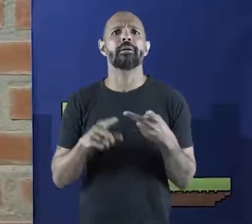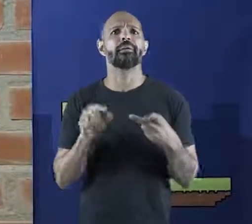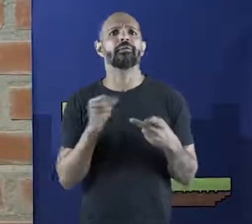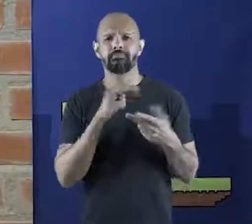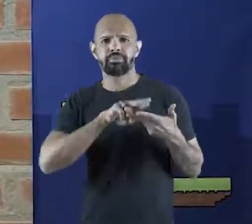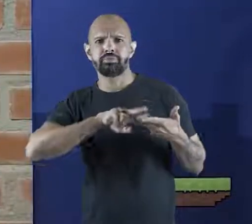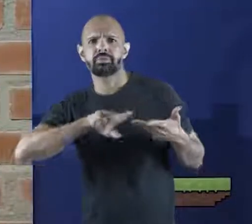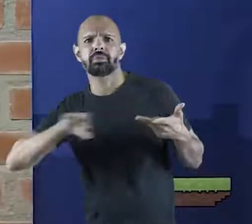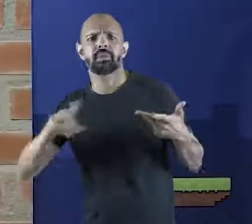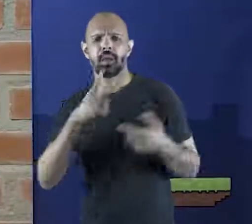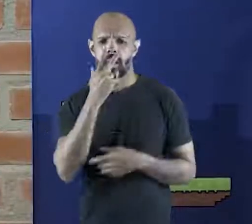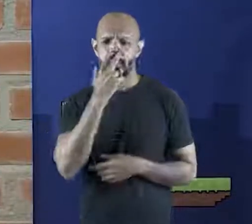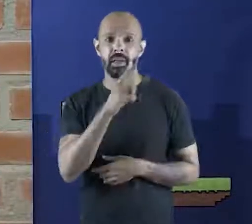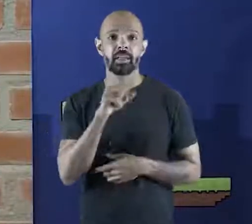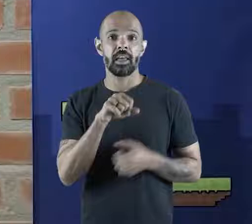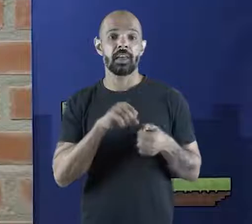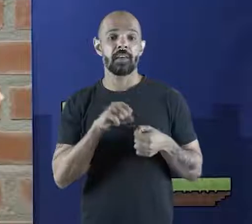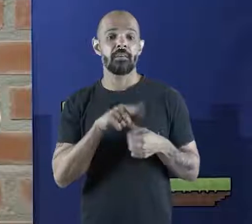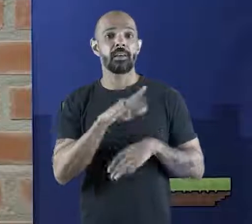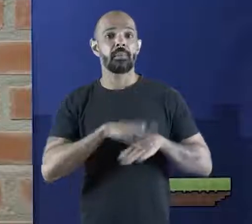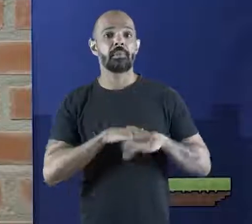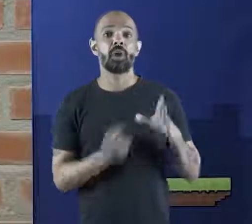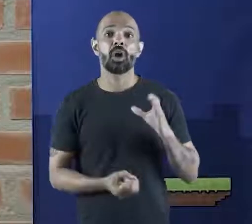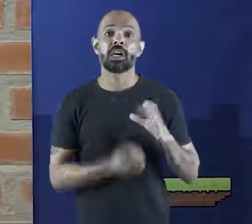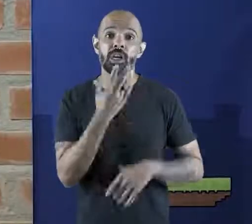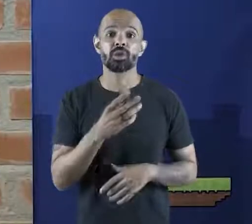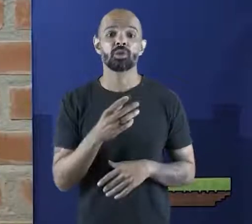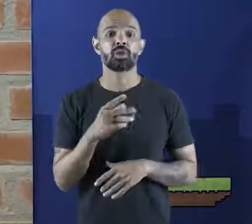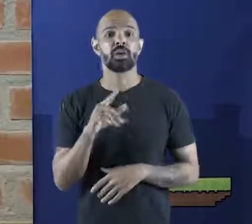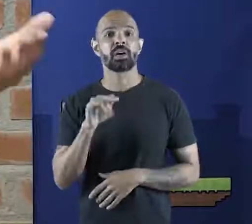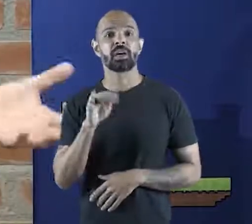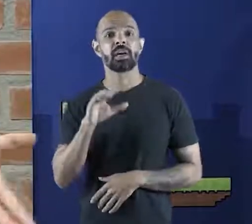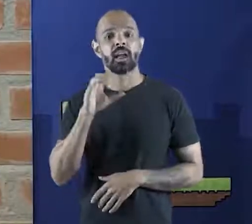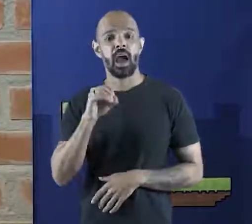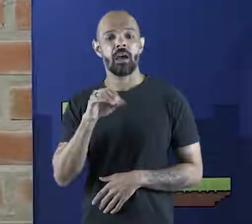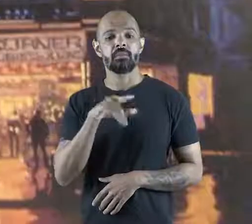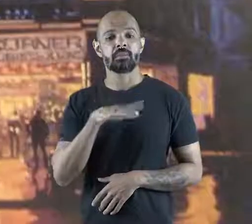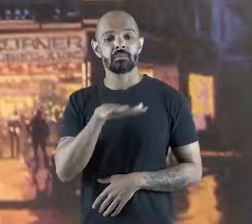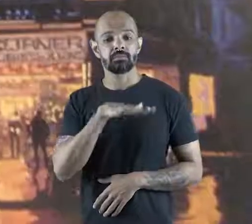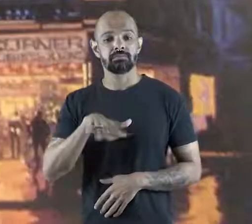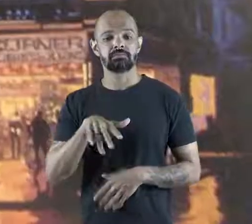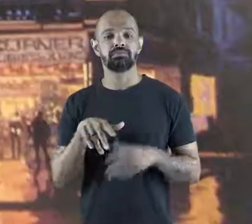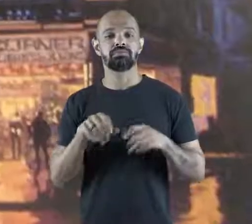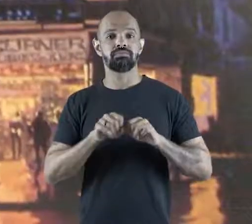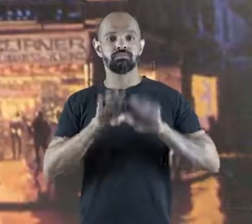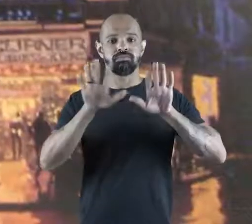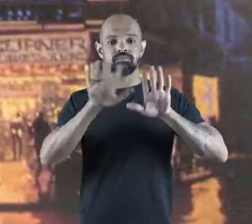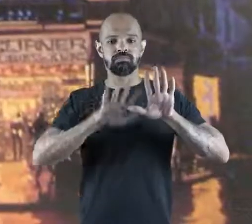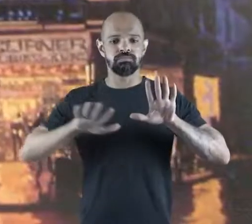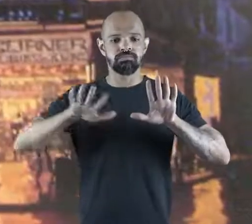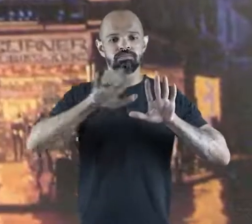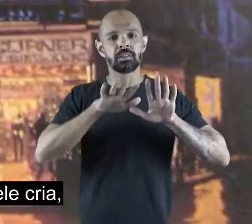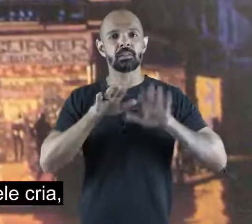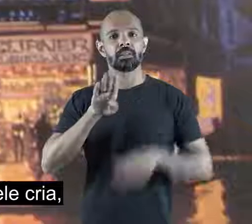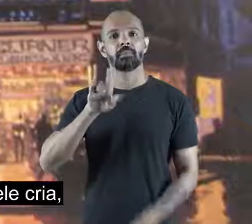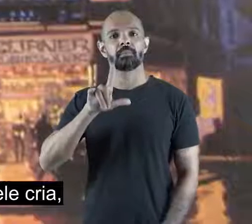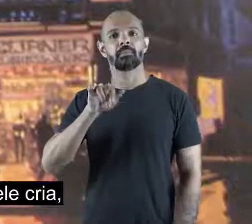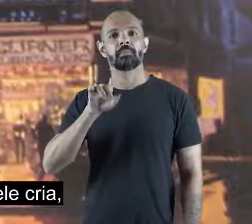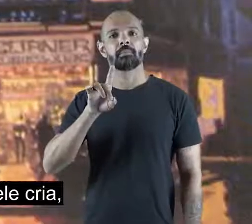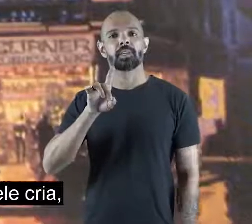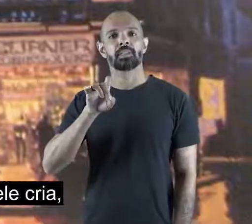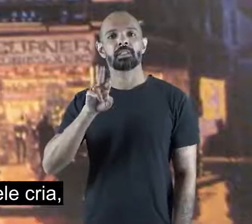cinema. O cara, para você ter uma ideia, o cara simplesmente fez todo o conceito gráfico do Blade Runner. Ele desenhou, criou os veículos do Blade Runner. Então, é